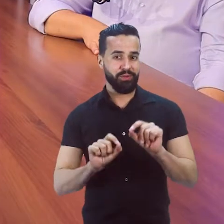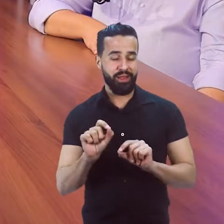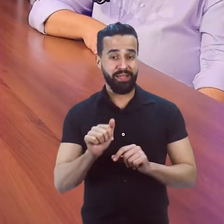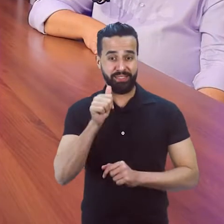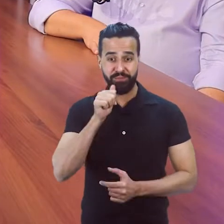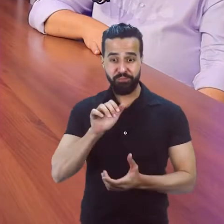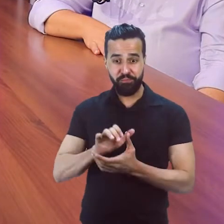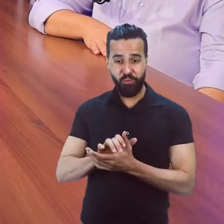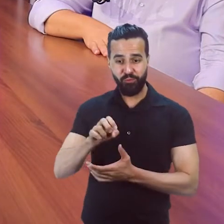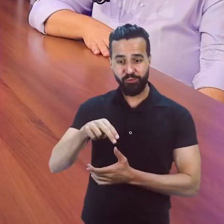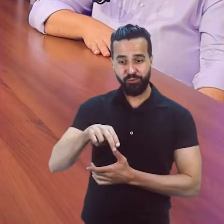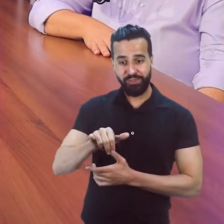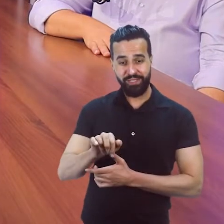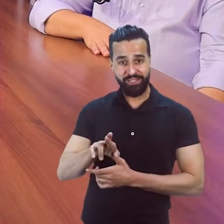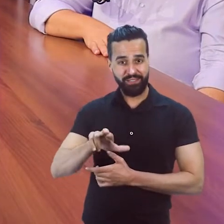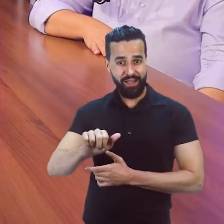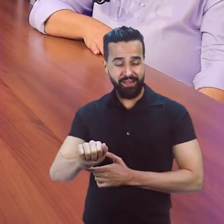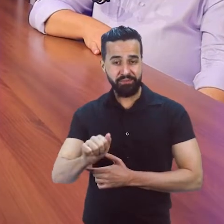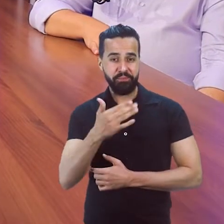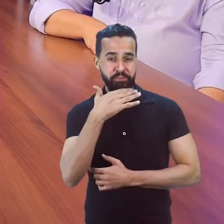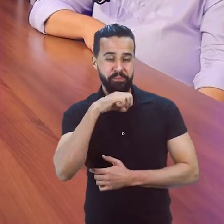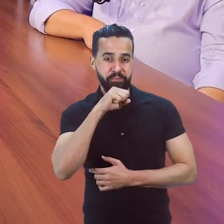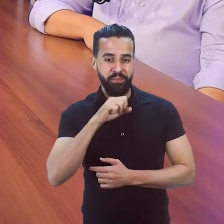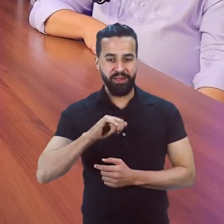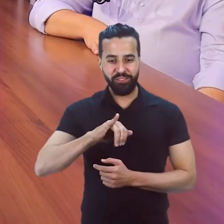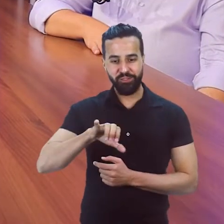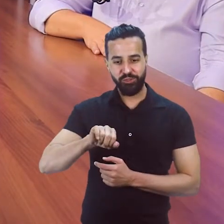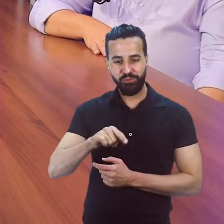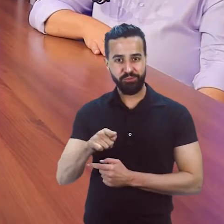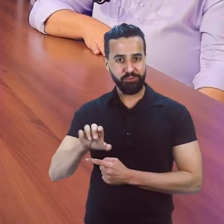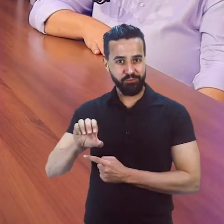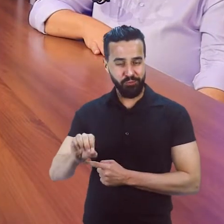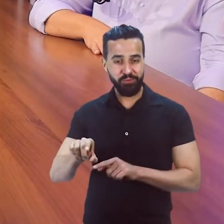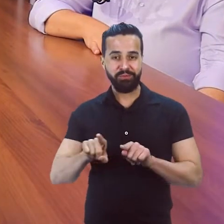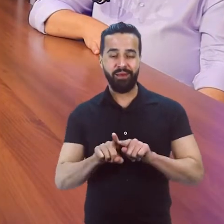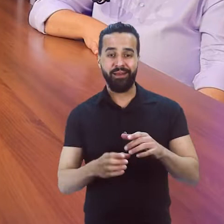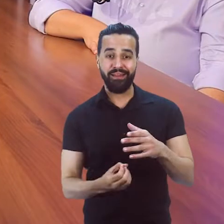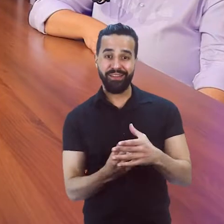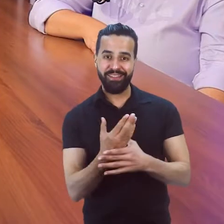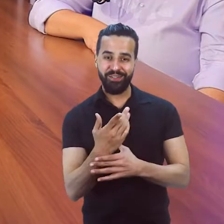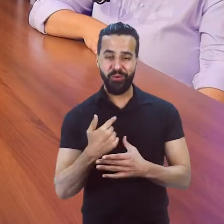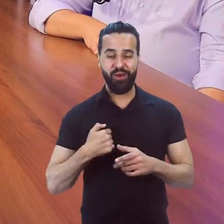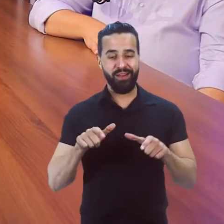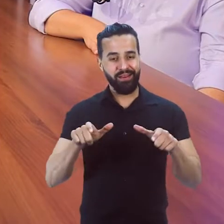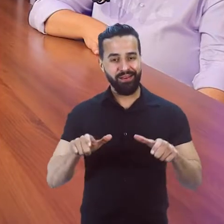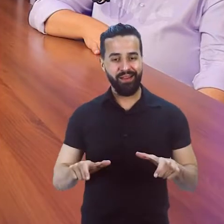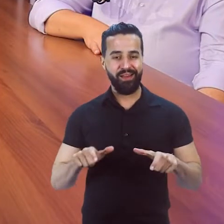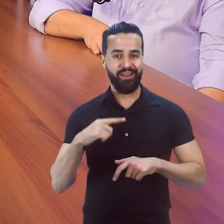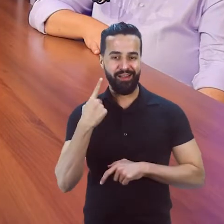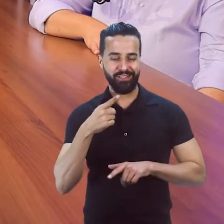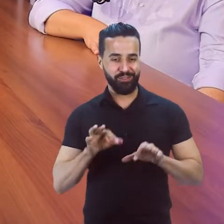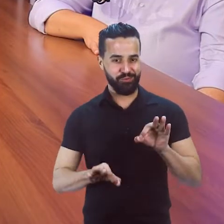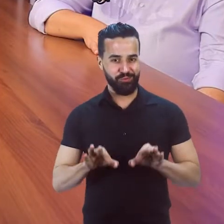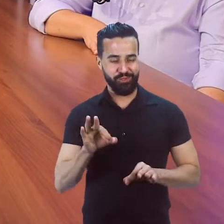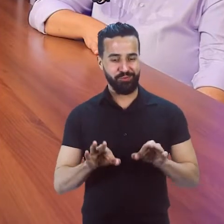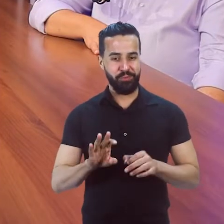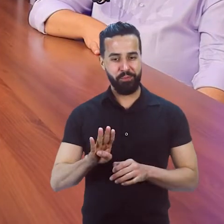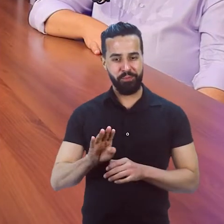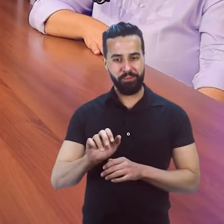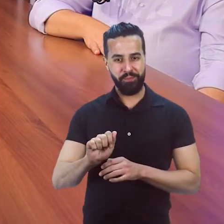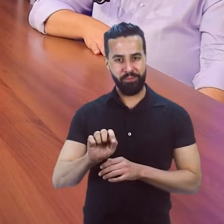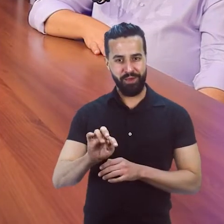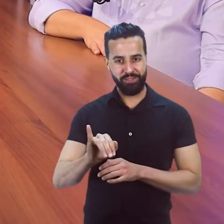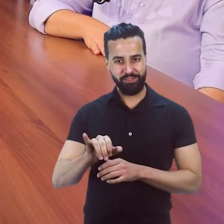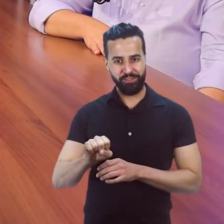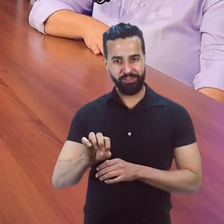da Nayara, o pai do João Batista, fundador do escritório Batista e Vaz Advogados, aqui em